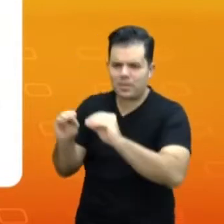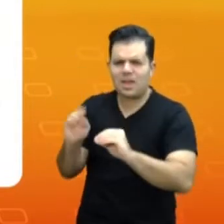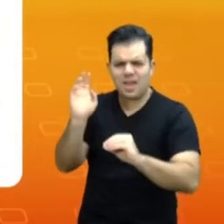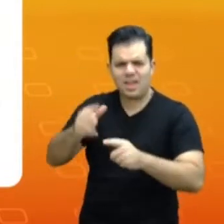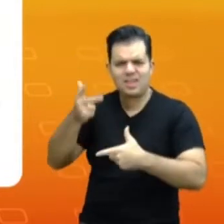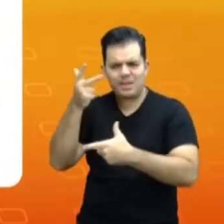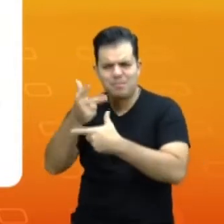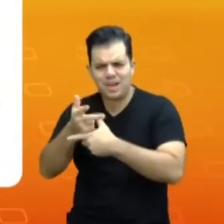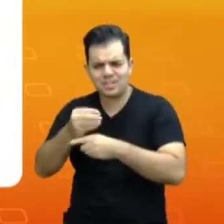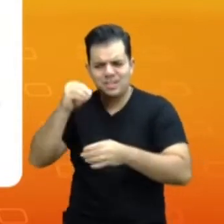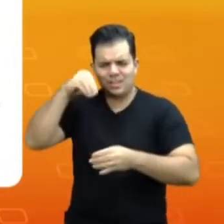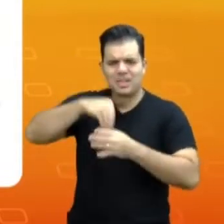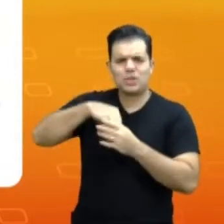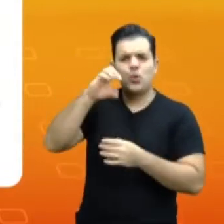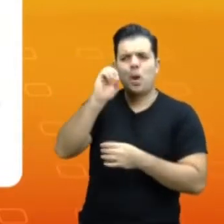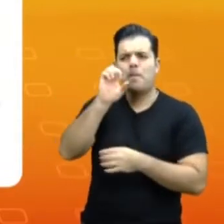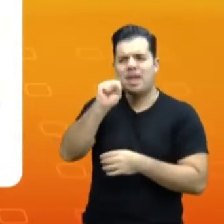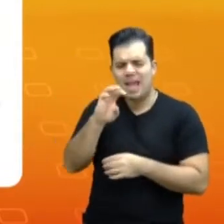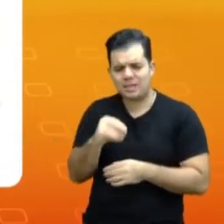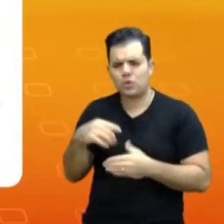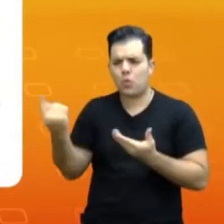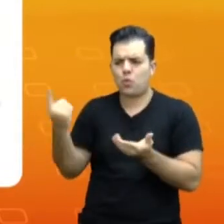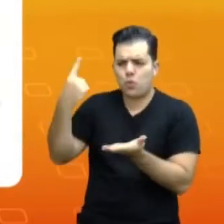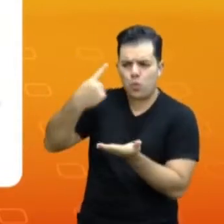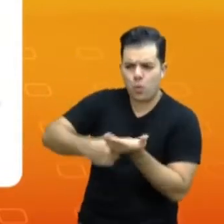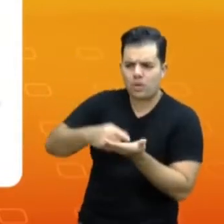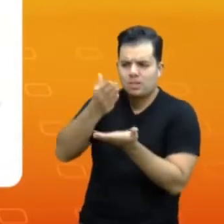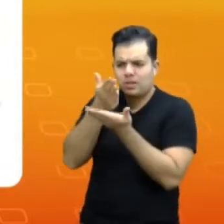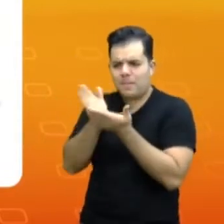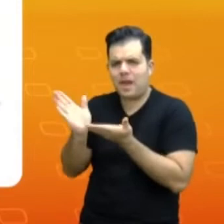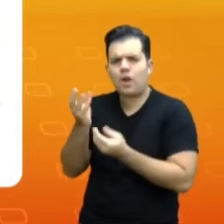vinha direto da OBS, se foi uma coisa contratada à parte?